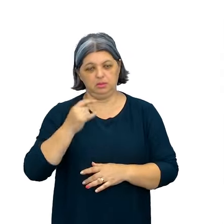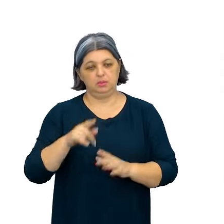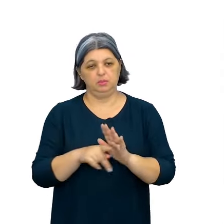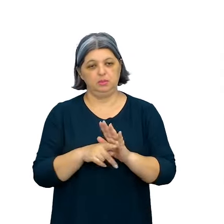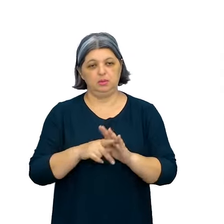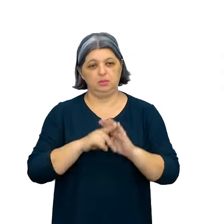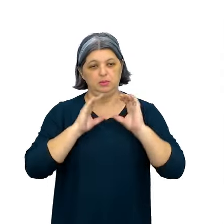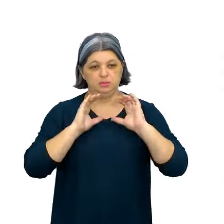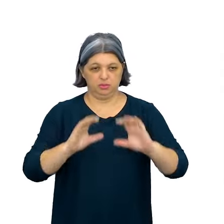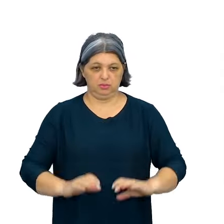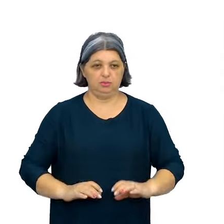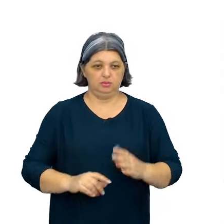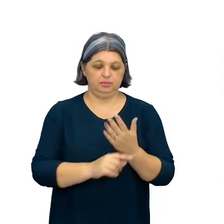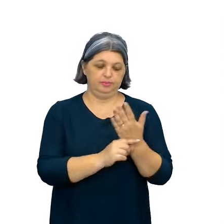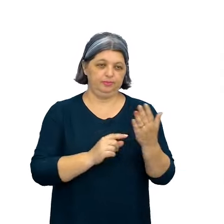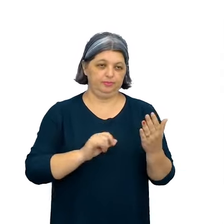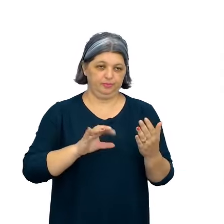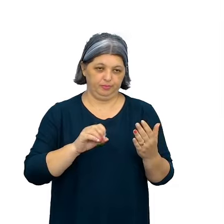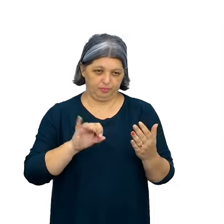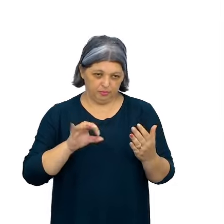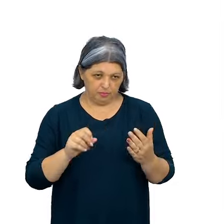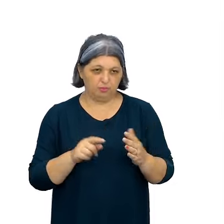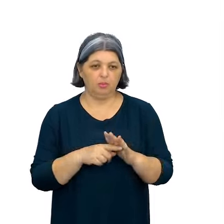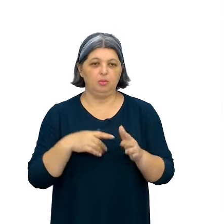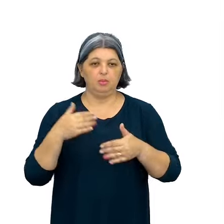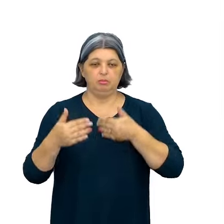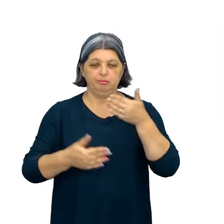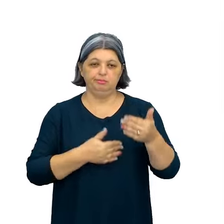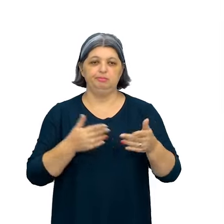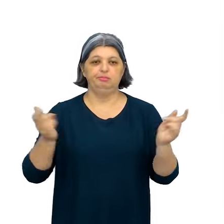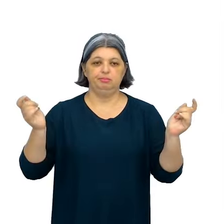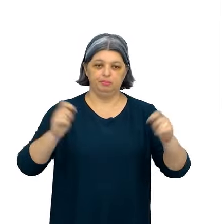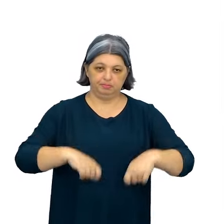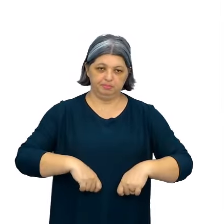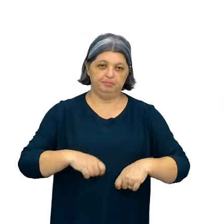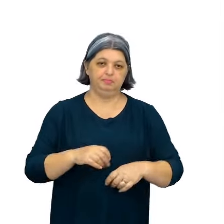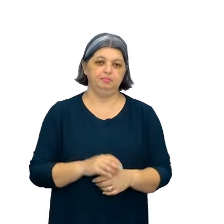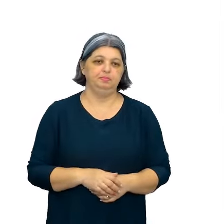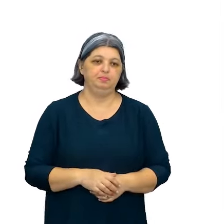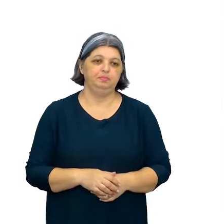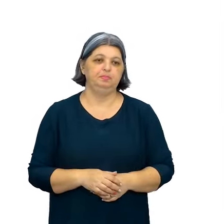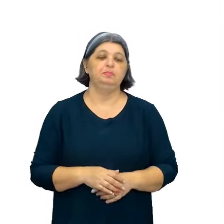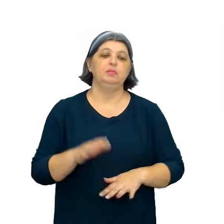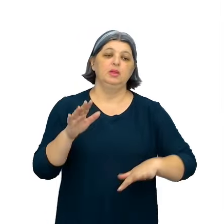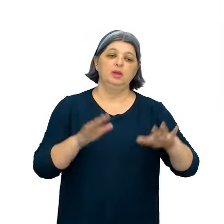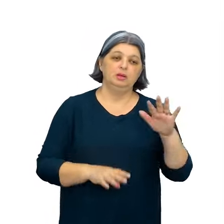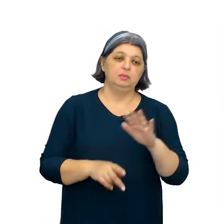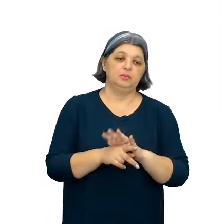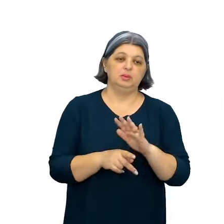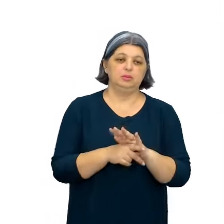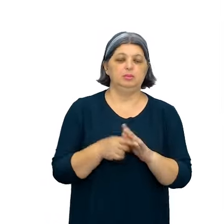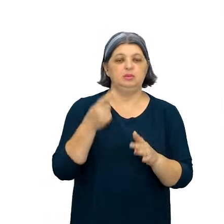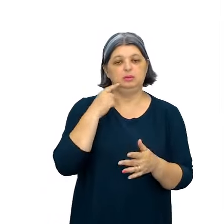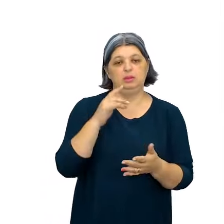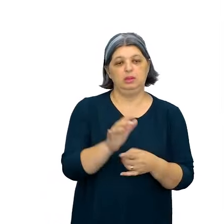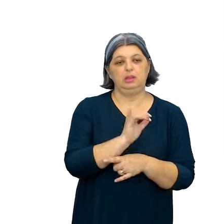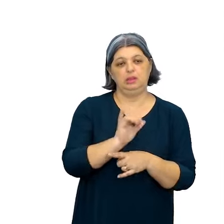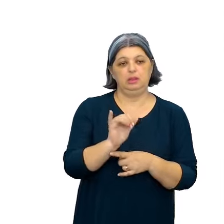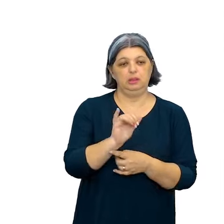segundo Rojo, envolve procedimentos e capacidades que, em algumas teorias, denominam-se estratégias de